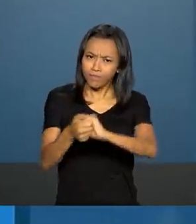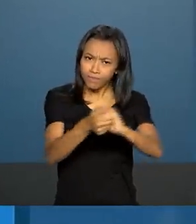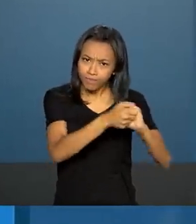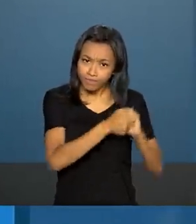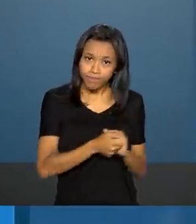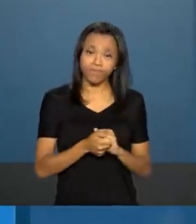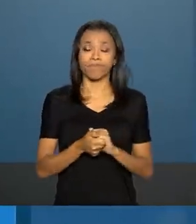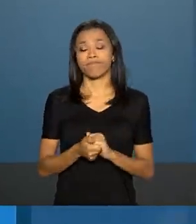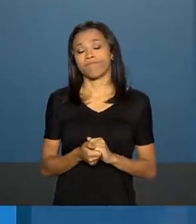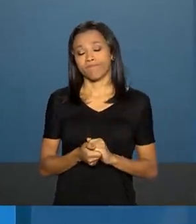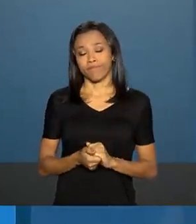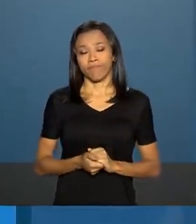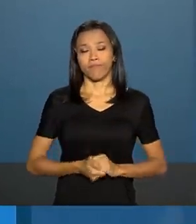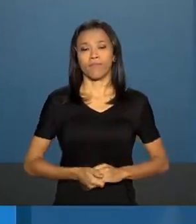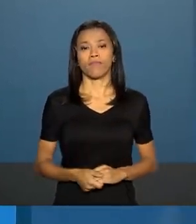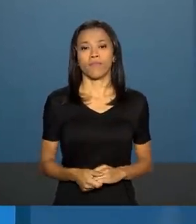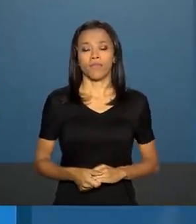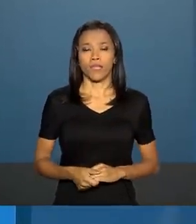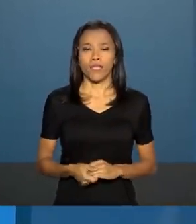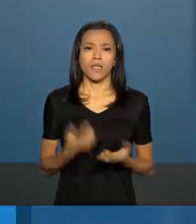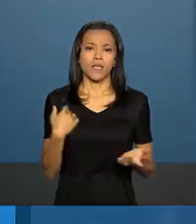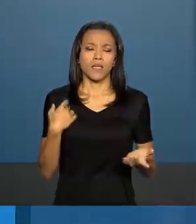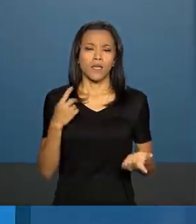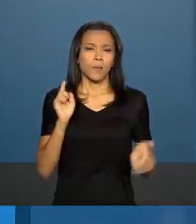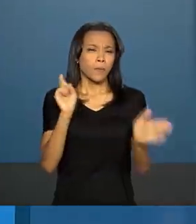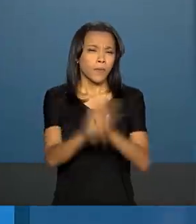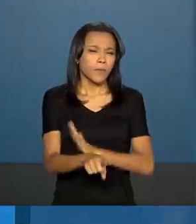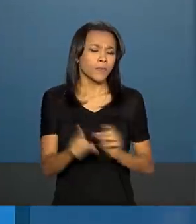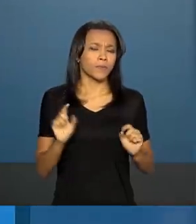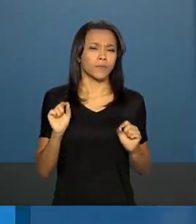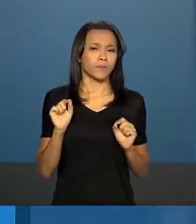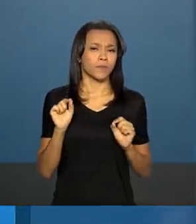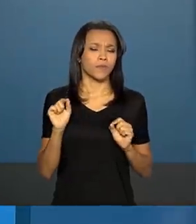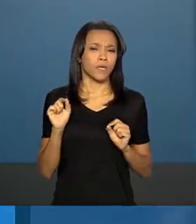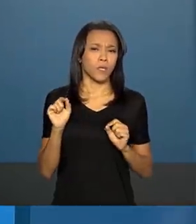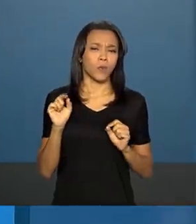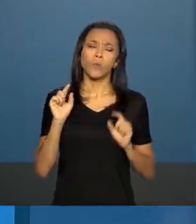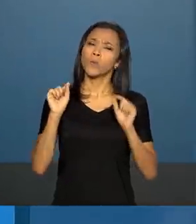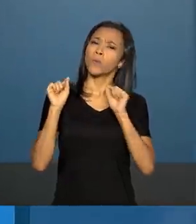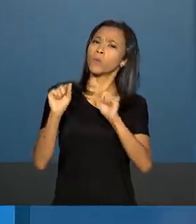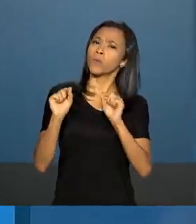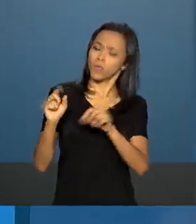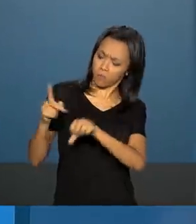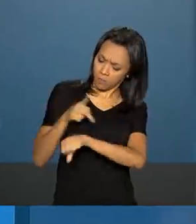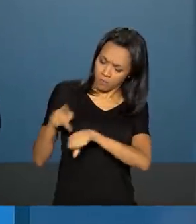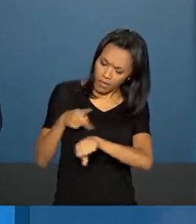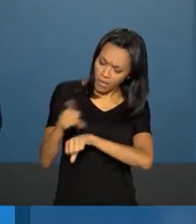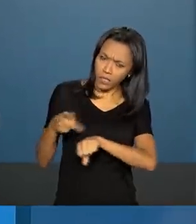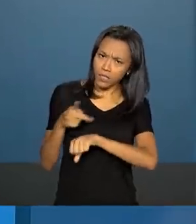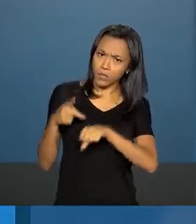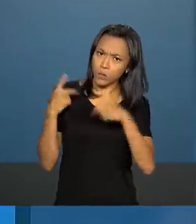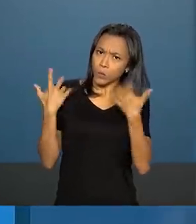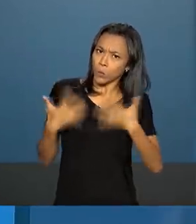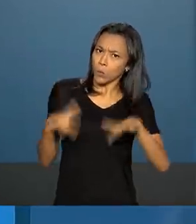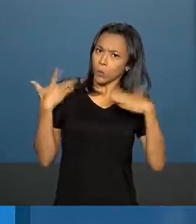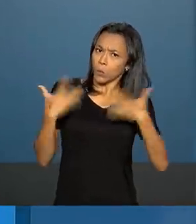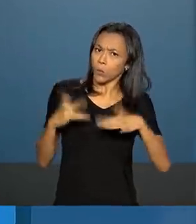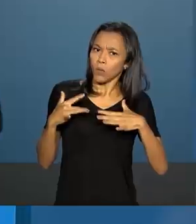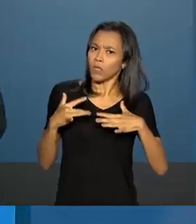Às vezes a gente pergunta, o que um país tão rico como esse não vai para